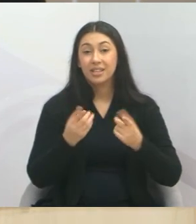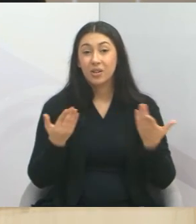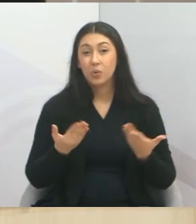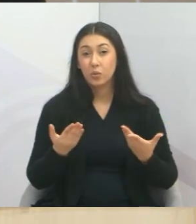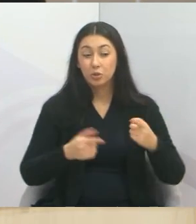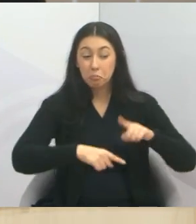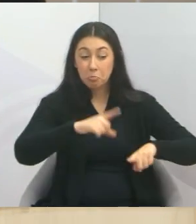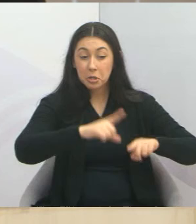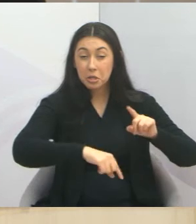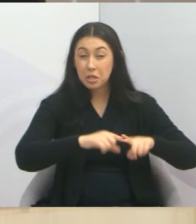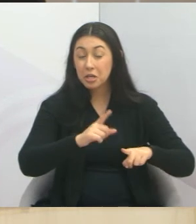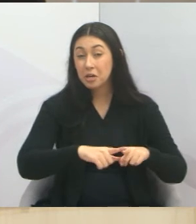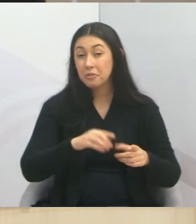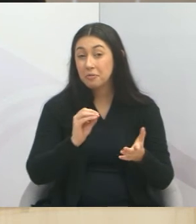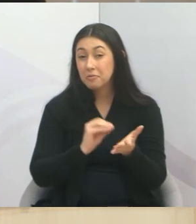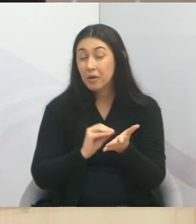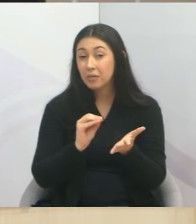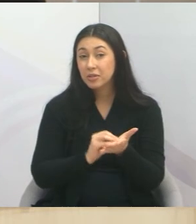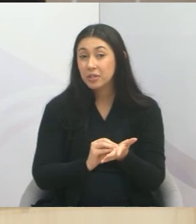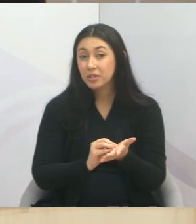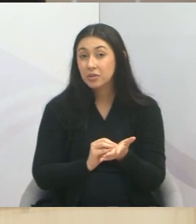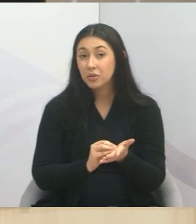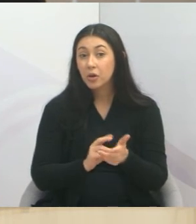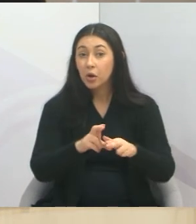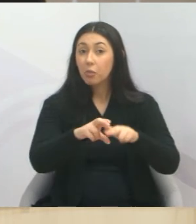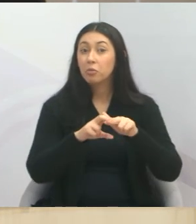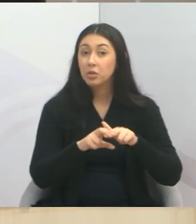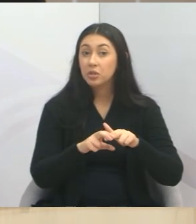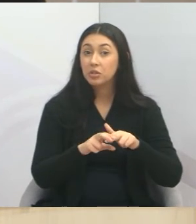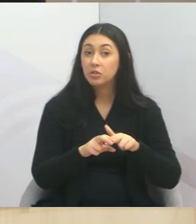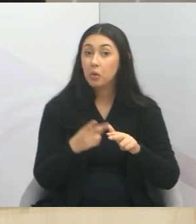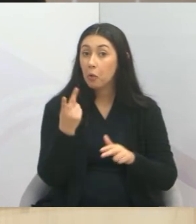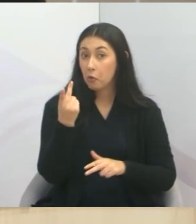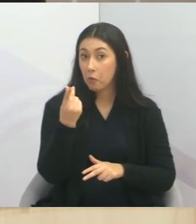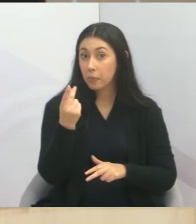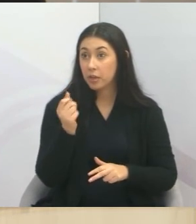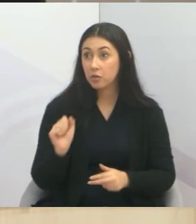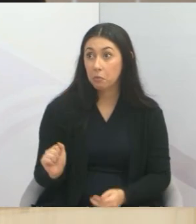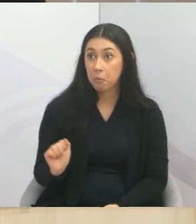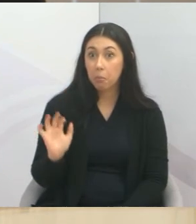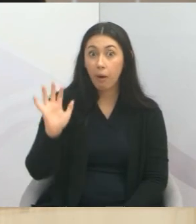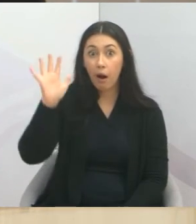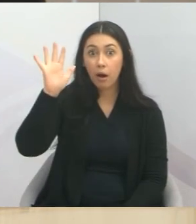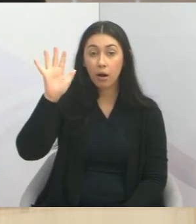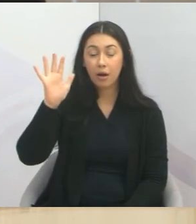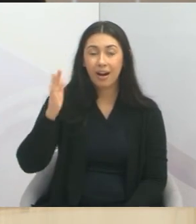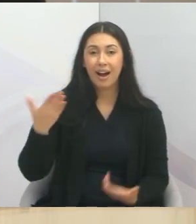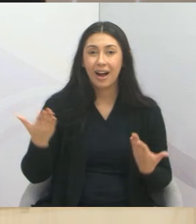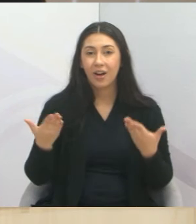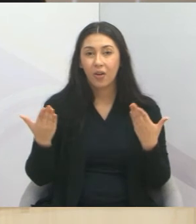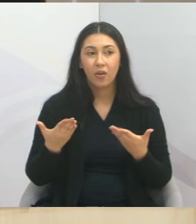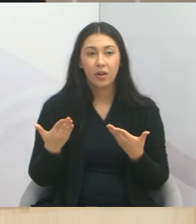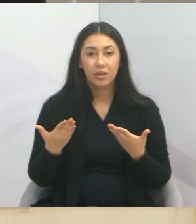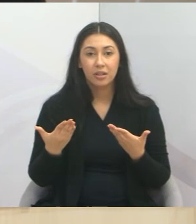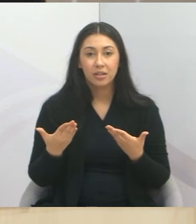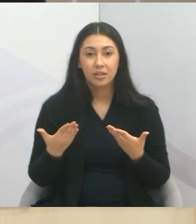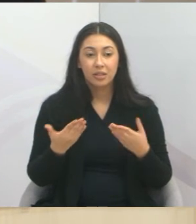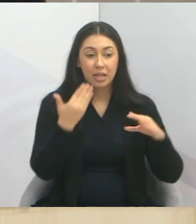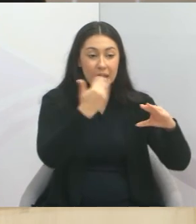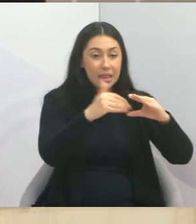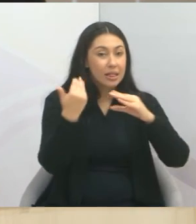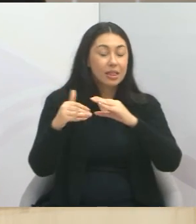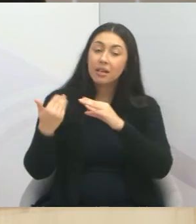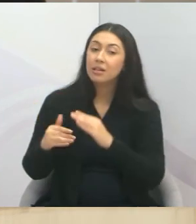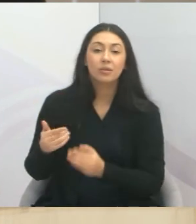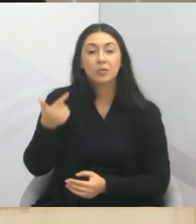matéria-prima os medicamentos estão subindo Bastante e com isso eles não estão entregando os